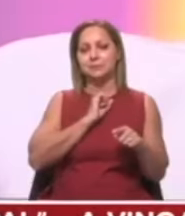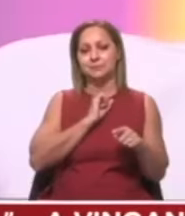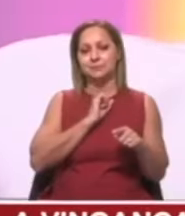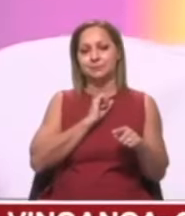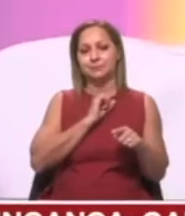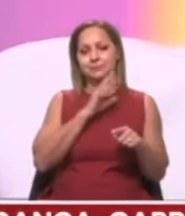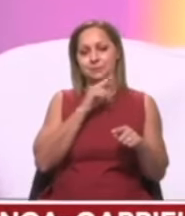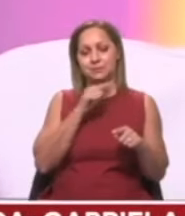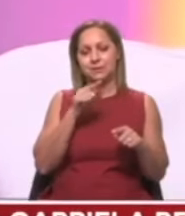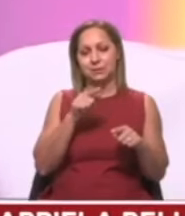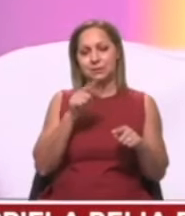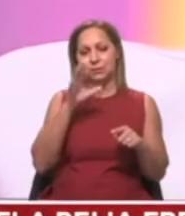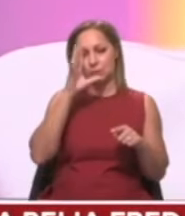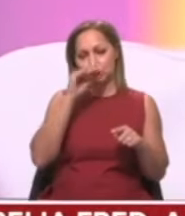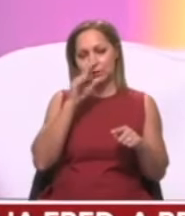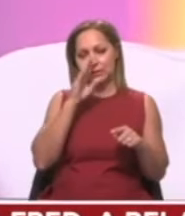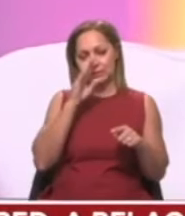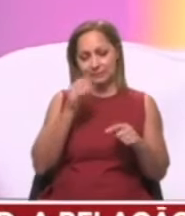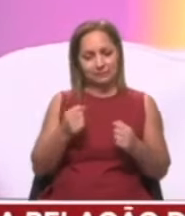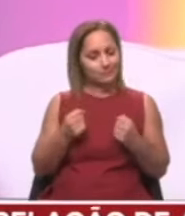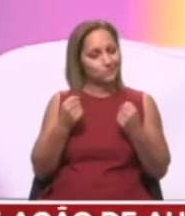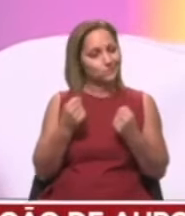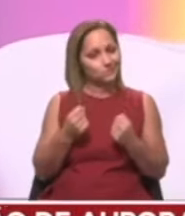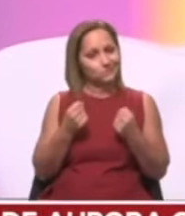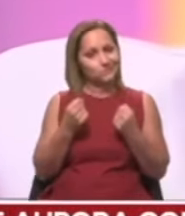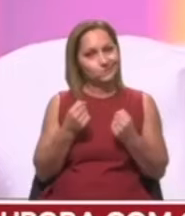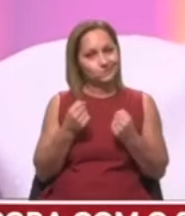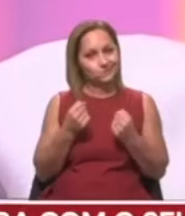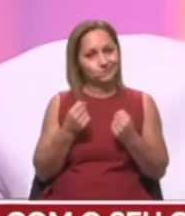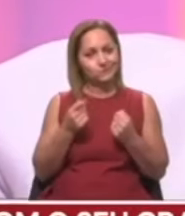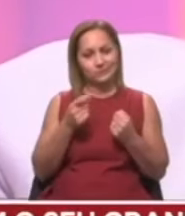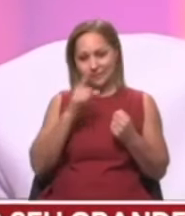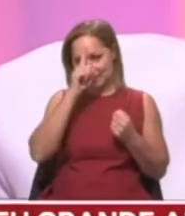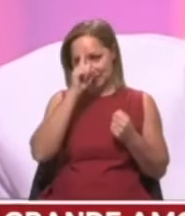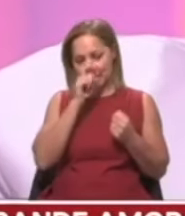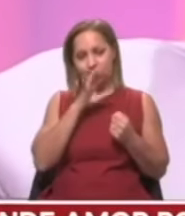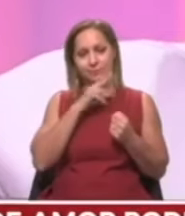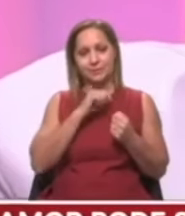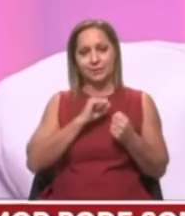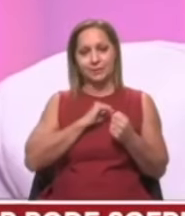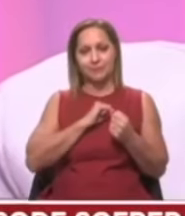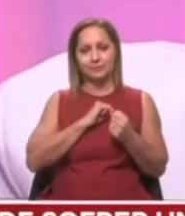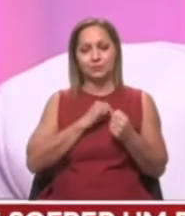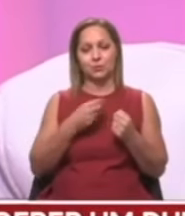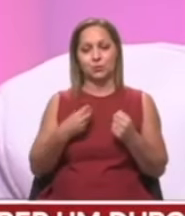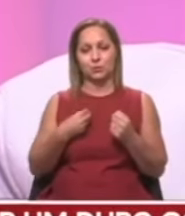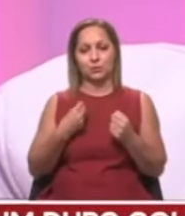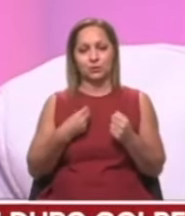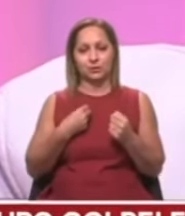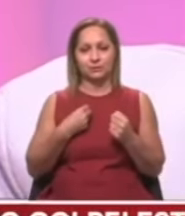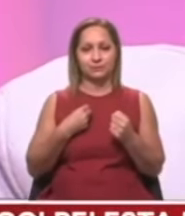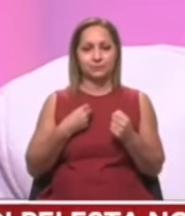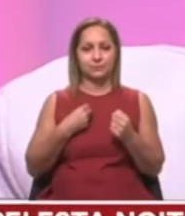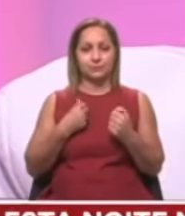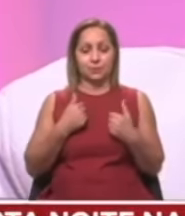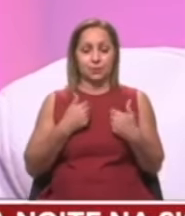mãe, eu não sei se o seu filho vai sobreviver. Ai, que horror! E eu lembro-me que a minha mãe, coitadinha, não é? Eu hoje em dia sou